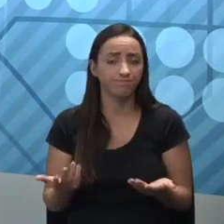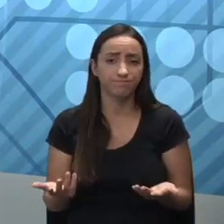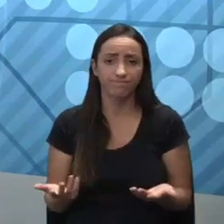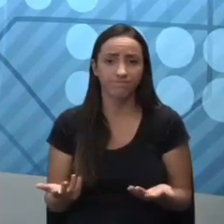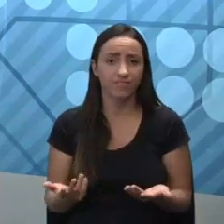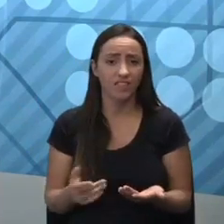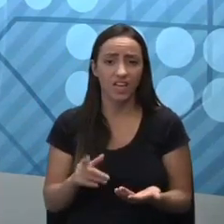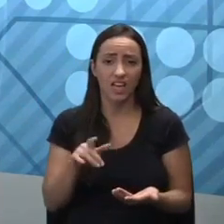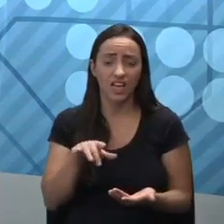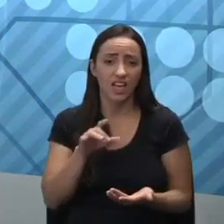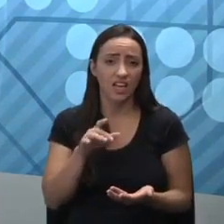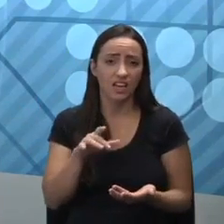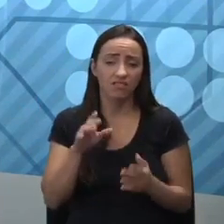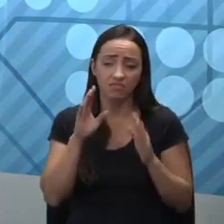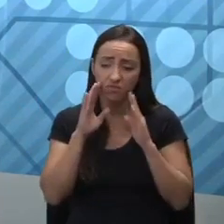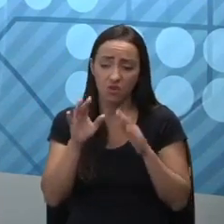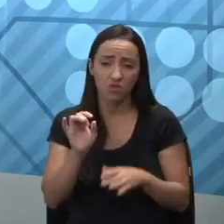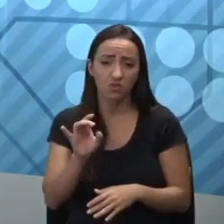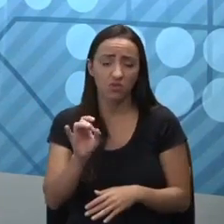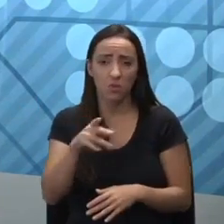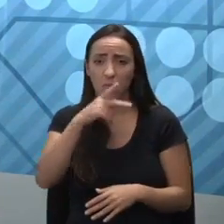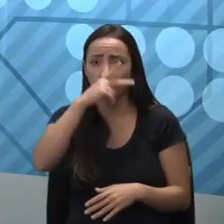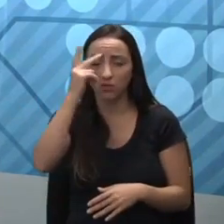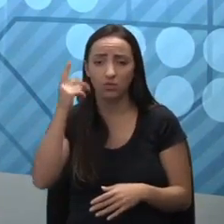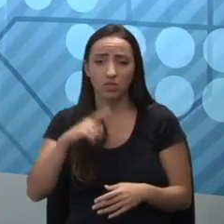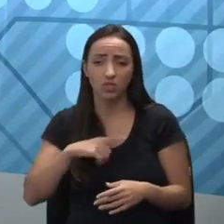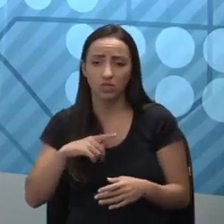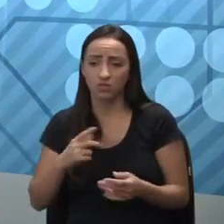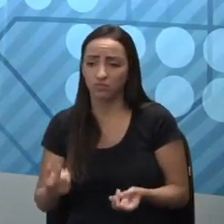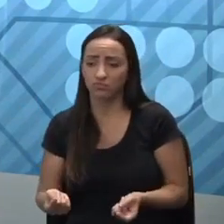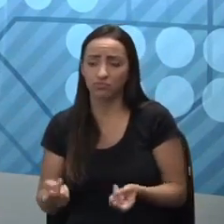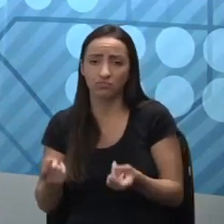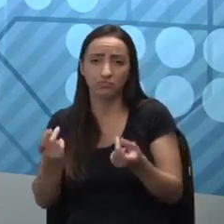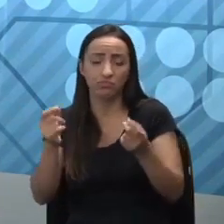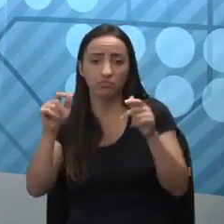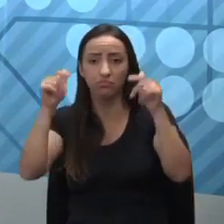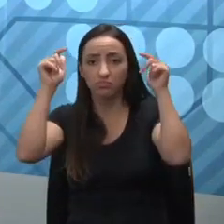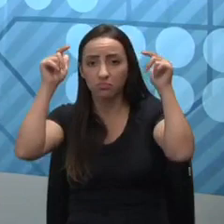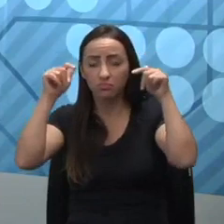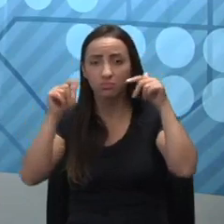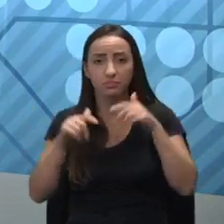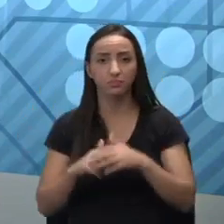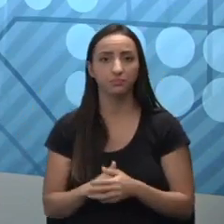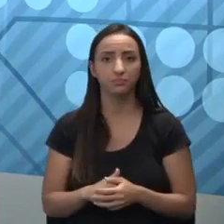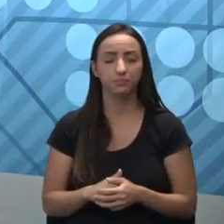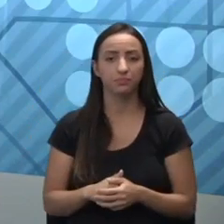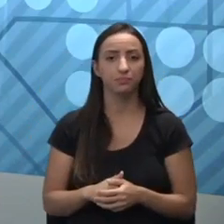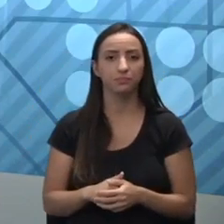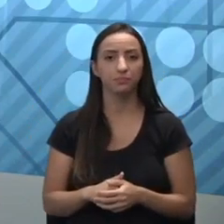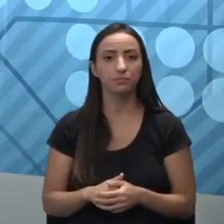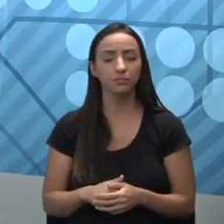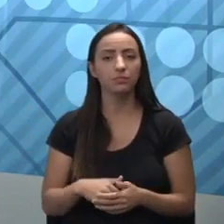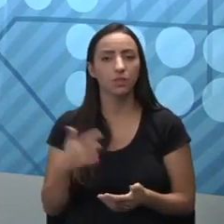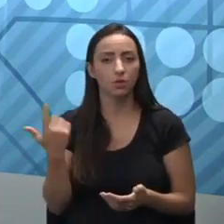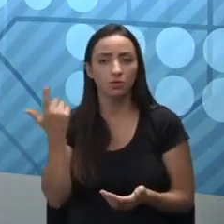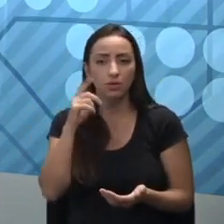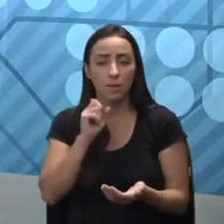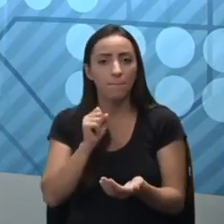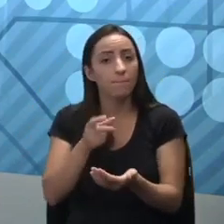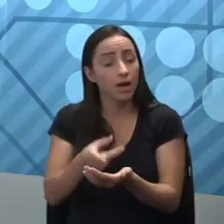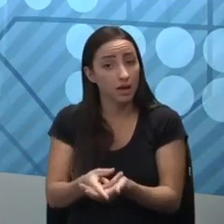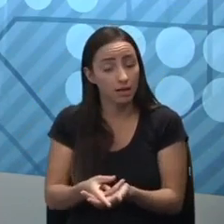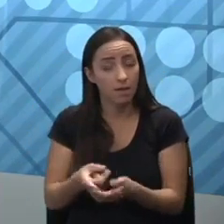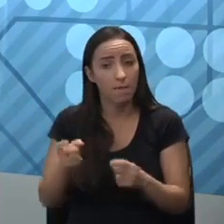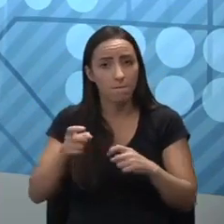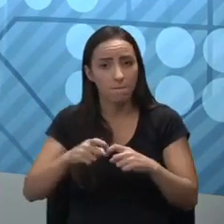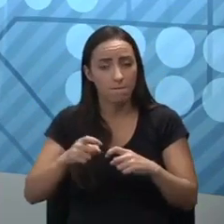principalmente direcionadas para as pessoas da nobreza, para as pessoas com posse, com dinheiro, que tinham condições aí de